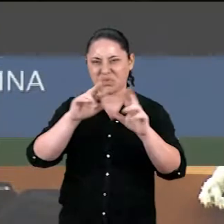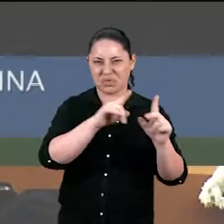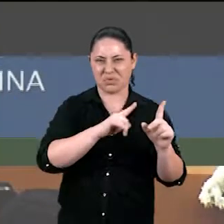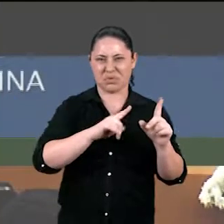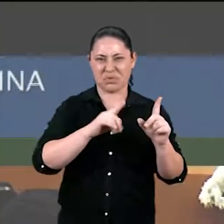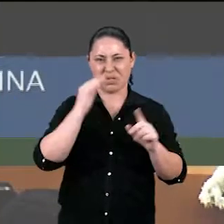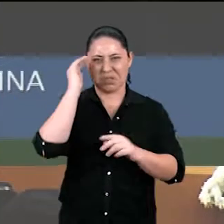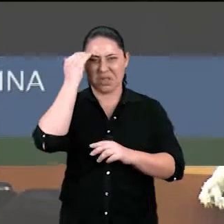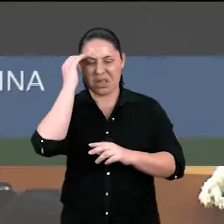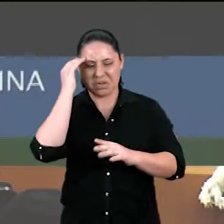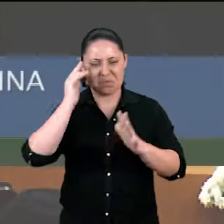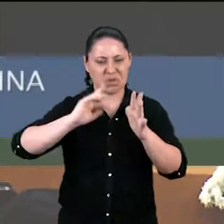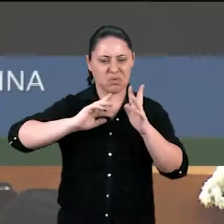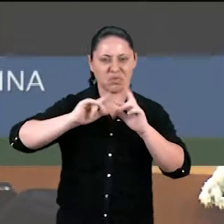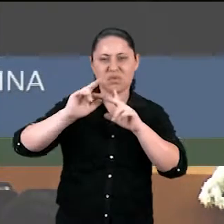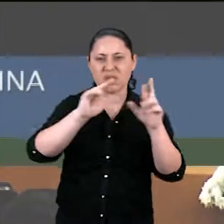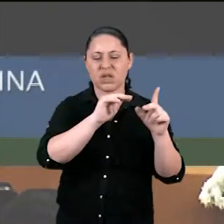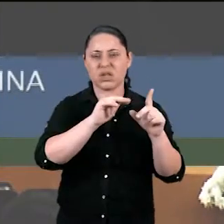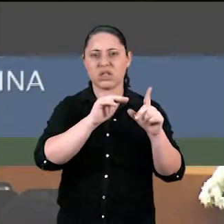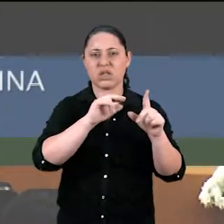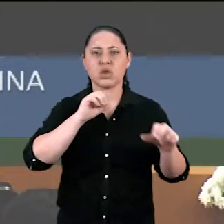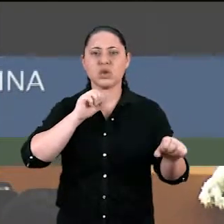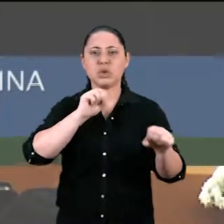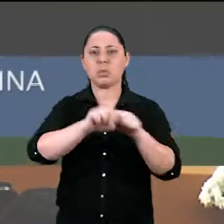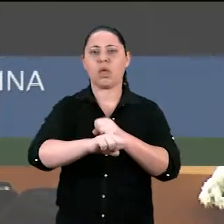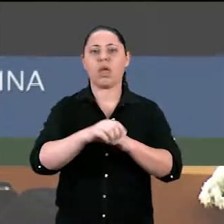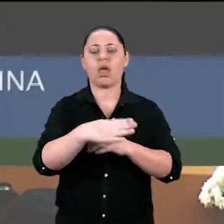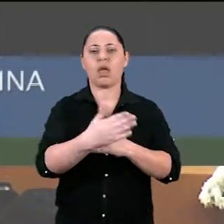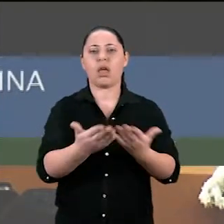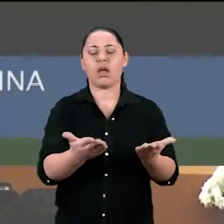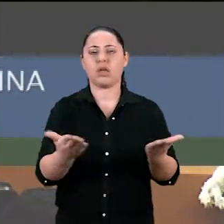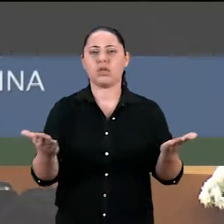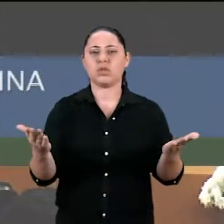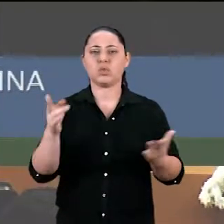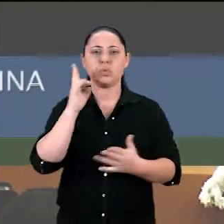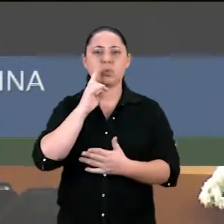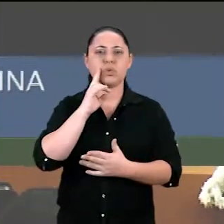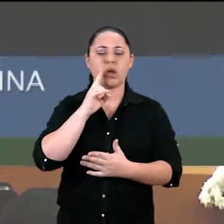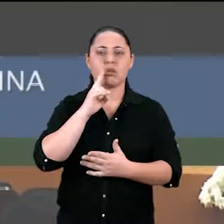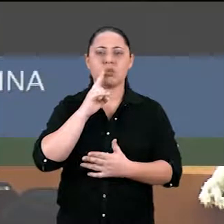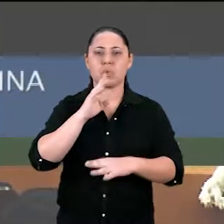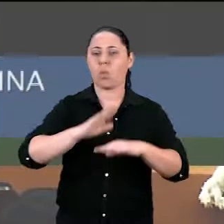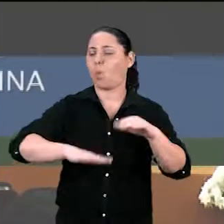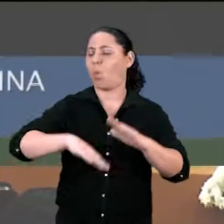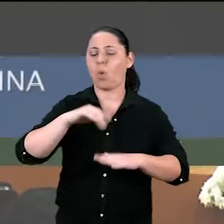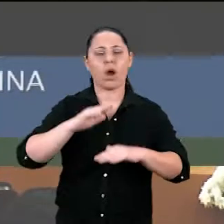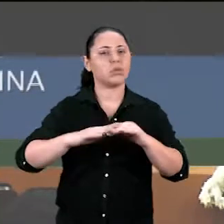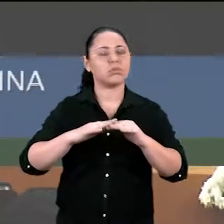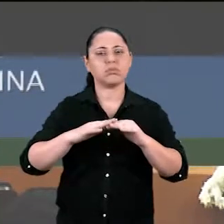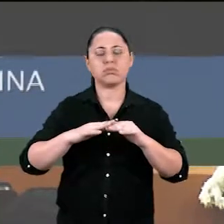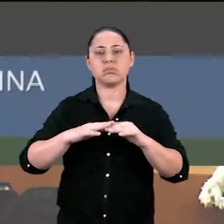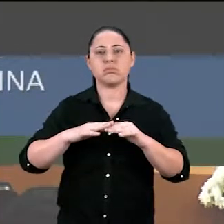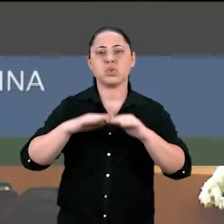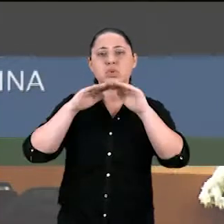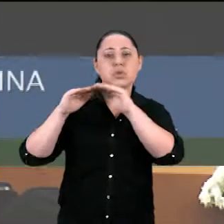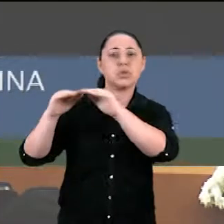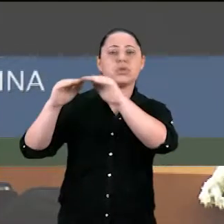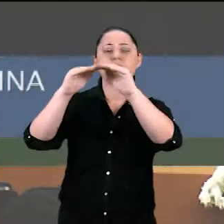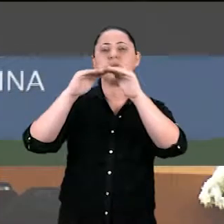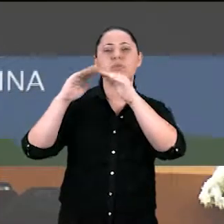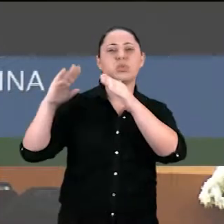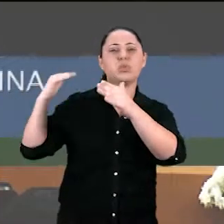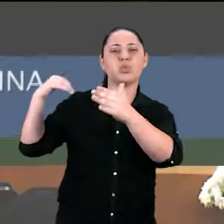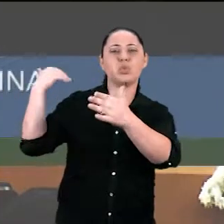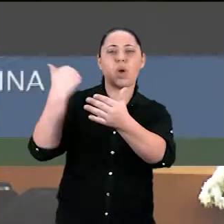numa realidade que sofre as suas turbulências naturais de qualquer regime democrático em qualquer período